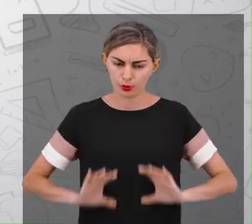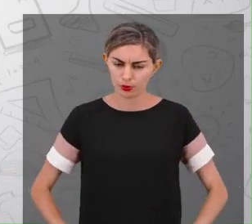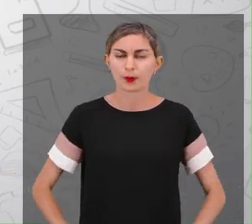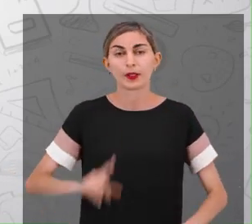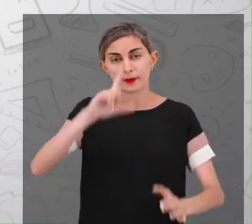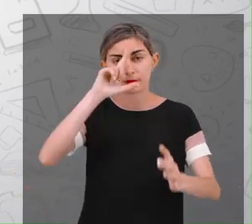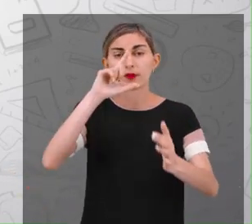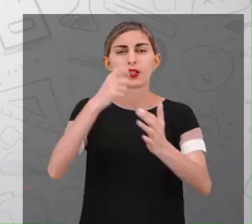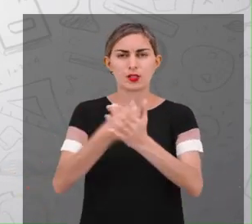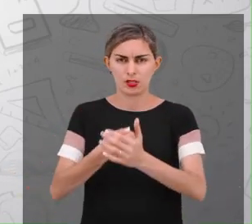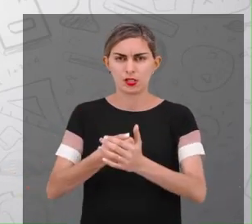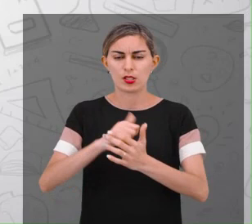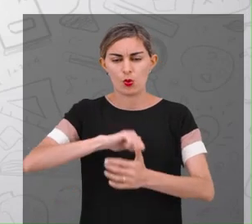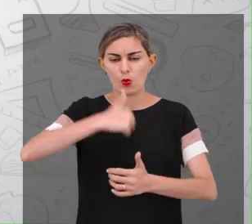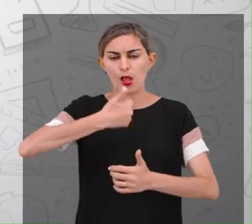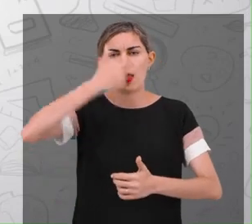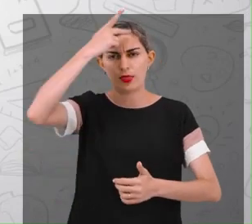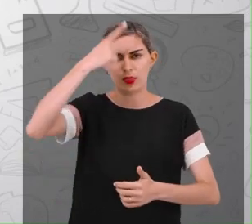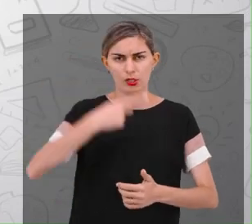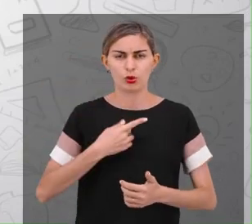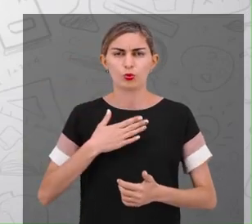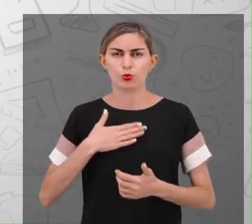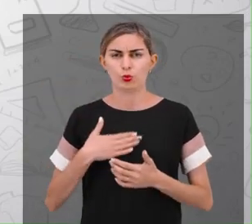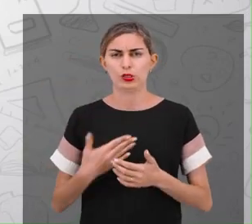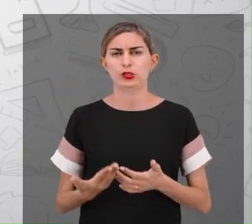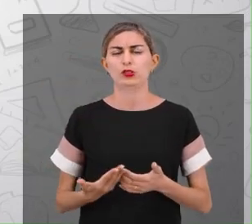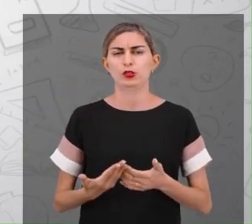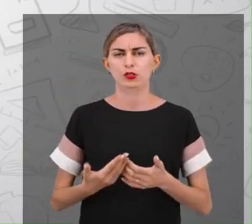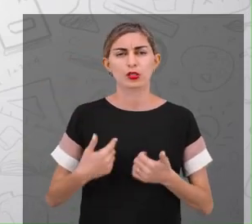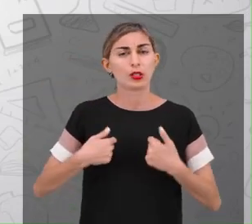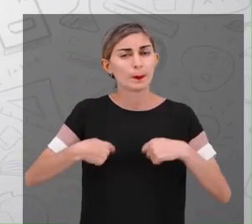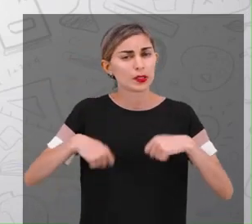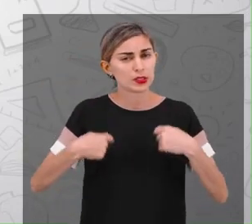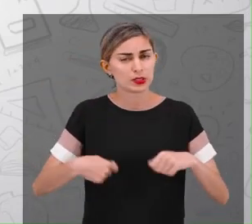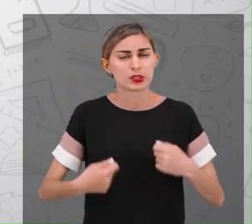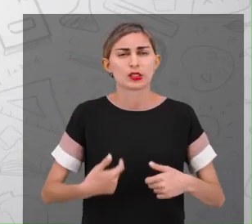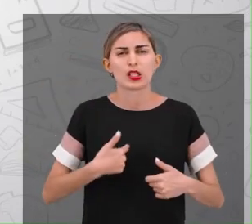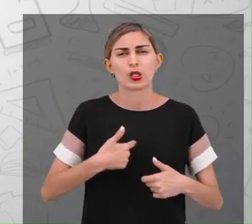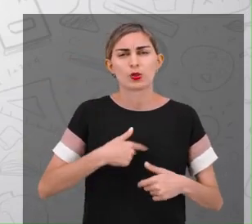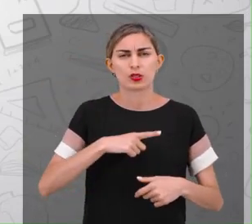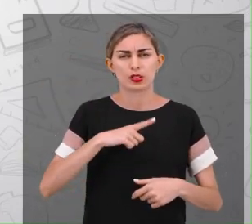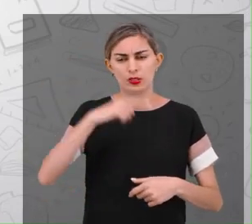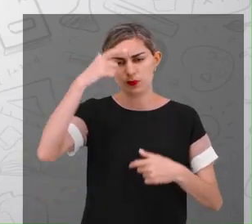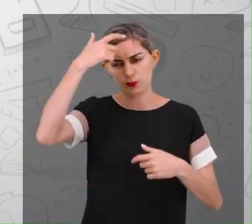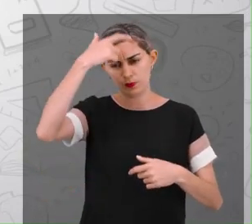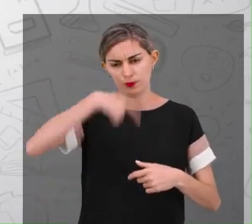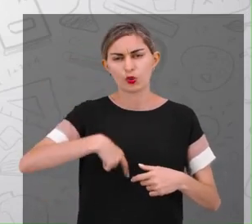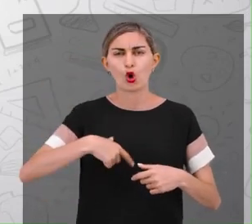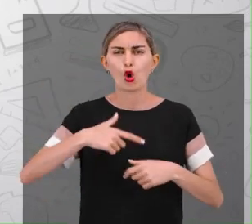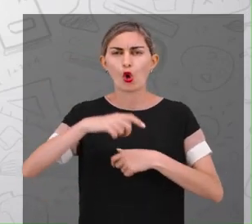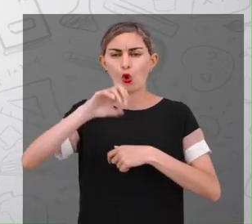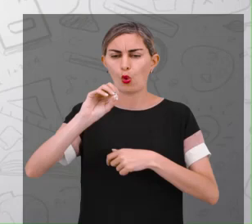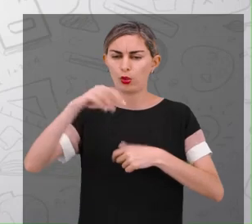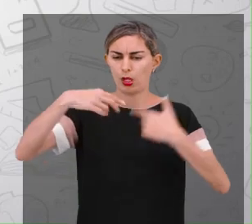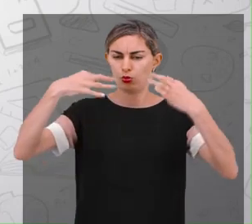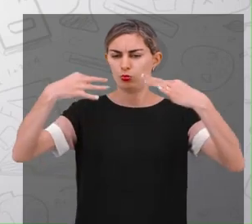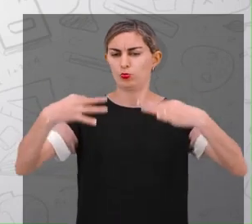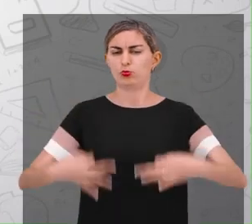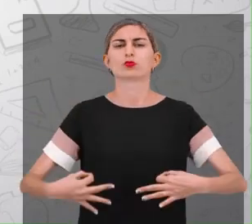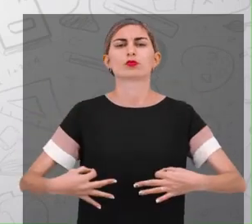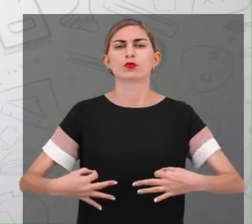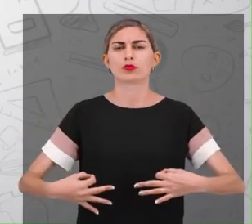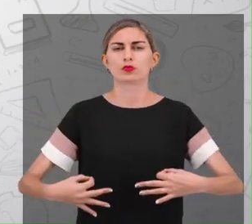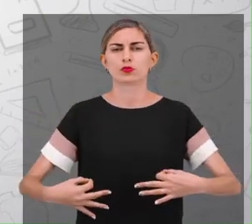comportamento, decisões e atitudes. Como, por exemplo, temos um indivíduo que adquire a honestidade como um padrão moral a